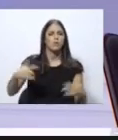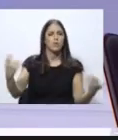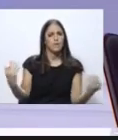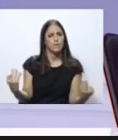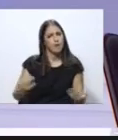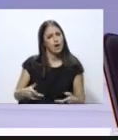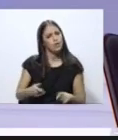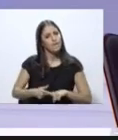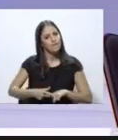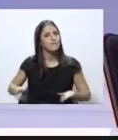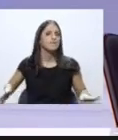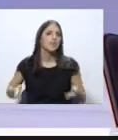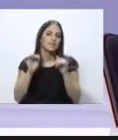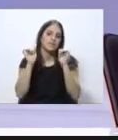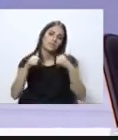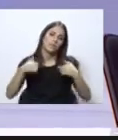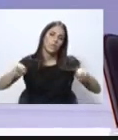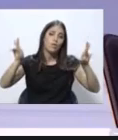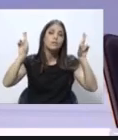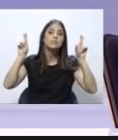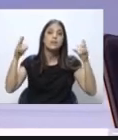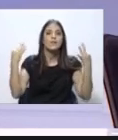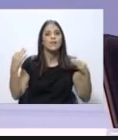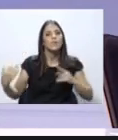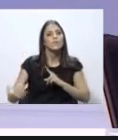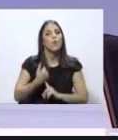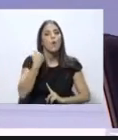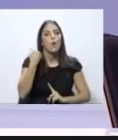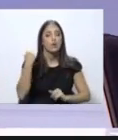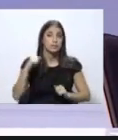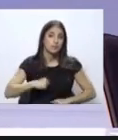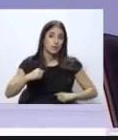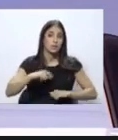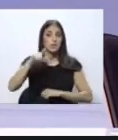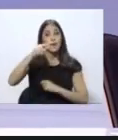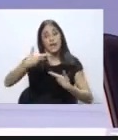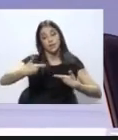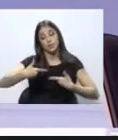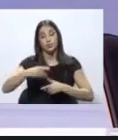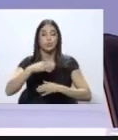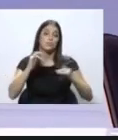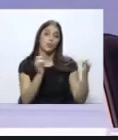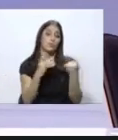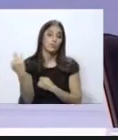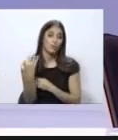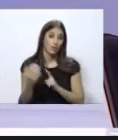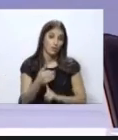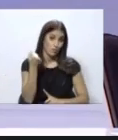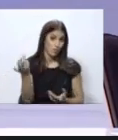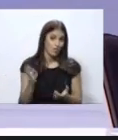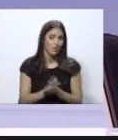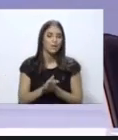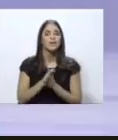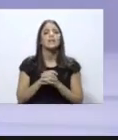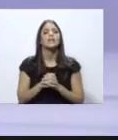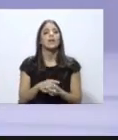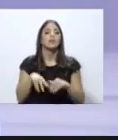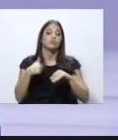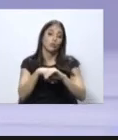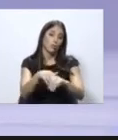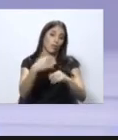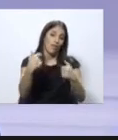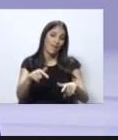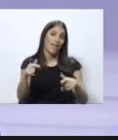e desejar também que tenha o maior dos sucessos e que ajude o Futebol Clube do Porto a atingir os seus objetivos. Zé, é um jogador com escola que vem